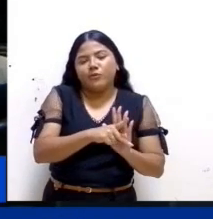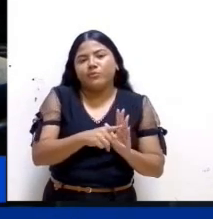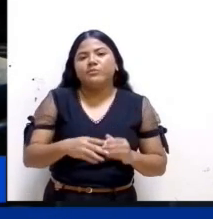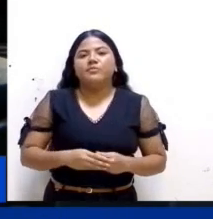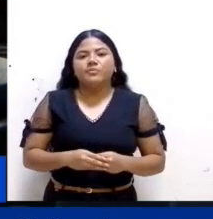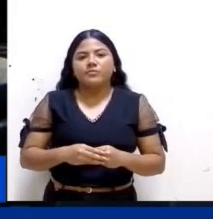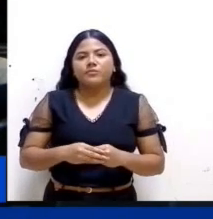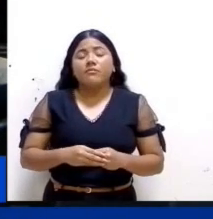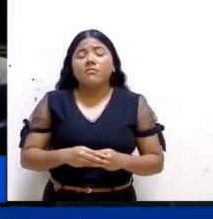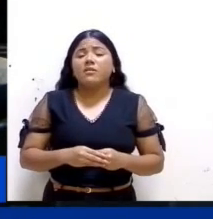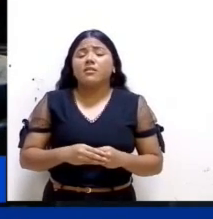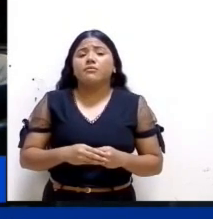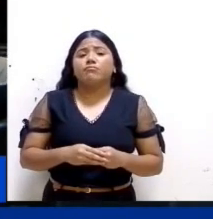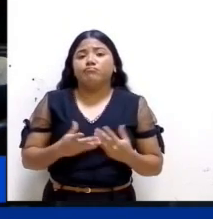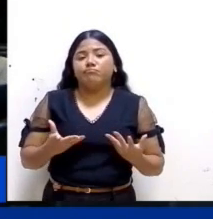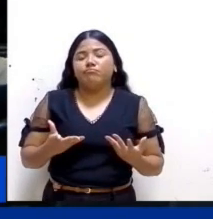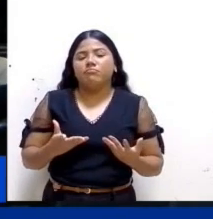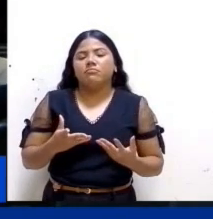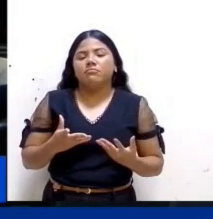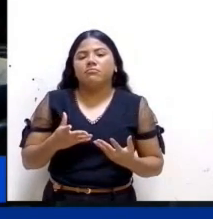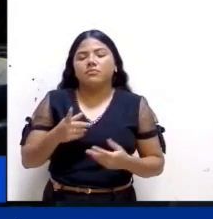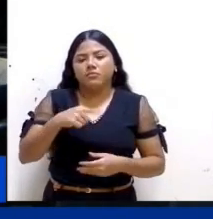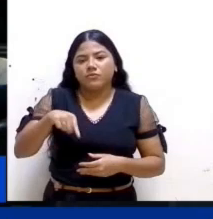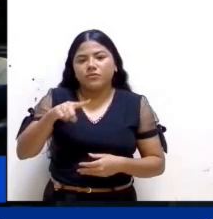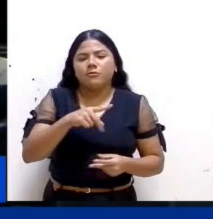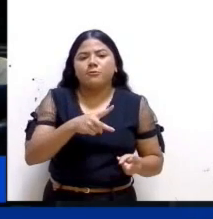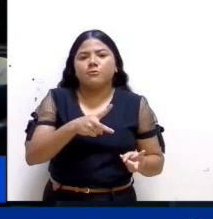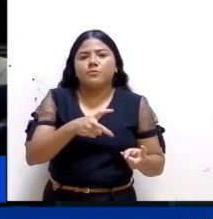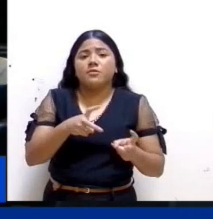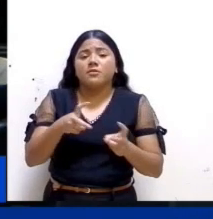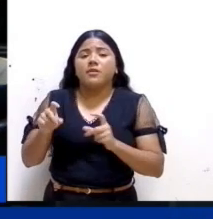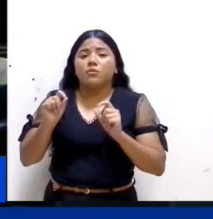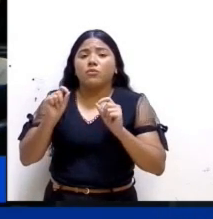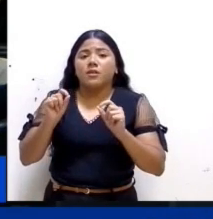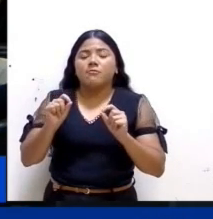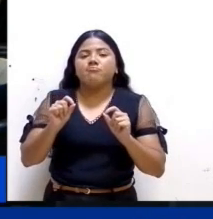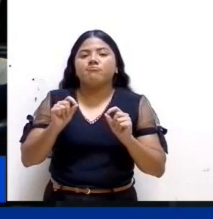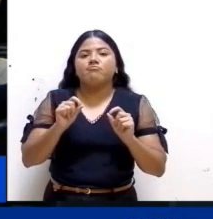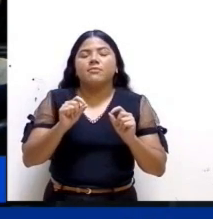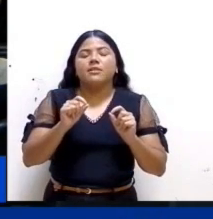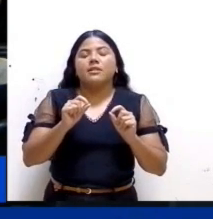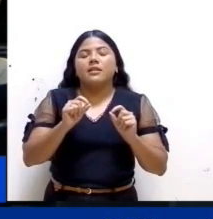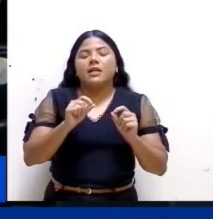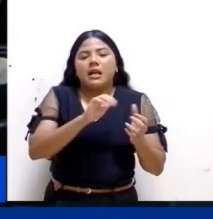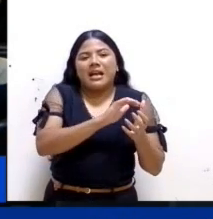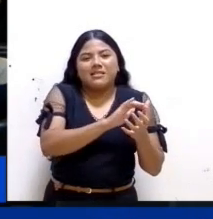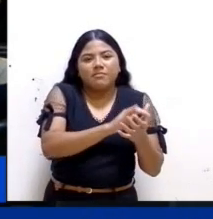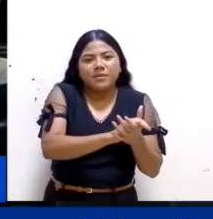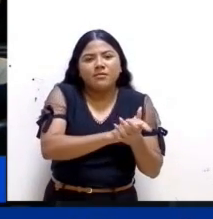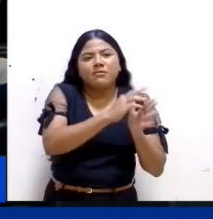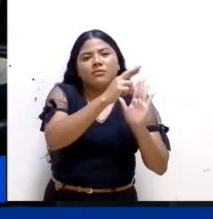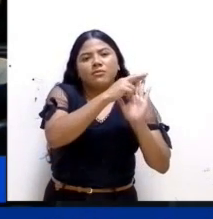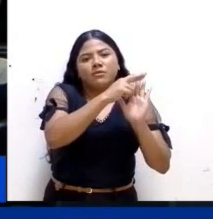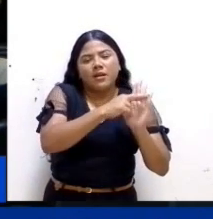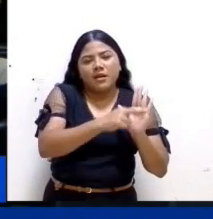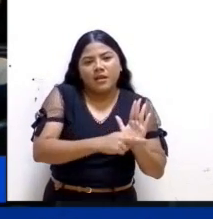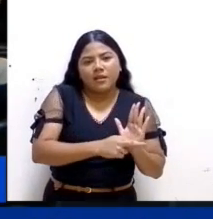Então, são algumas situações em que essas pessoas não podem casar entre elas, certo?